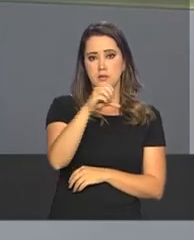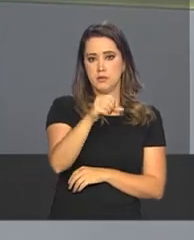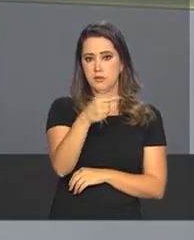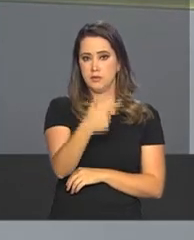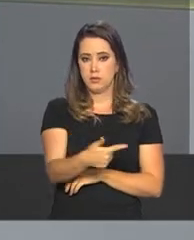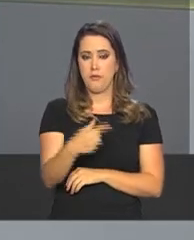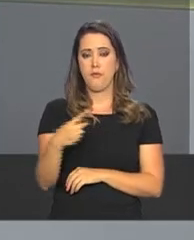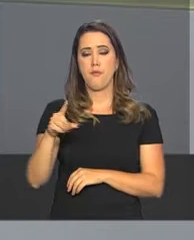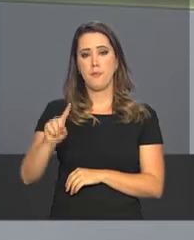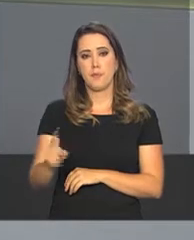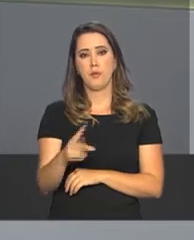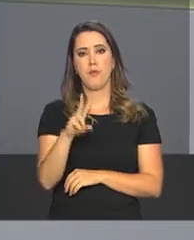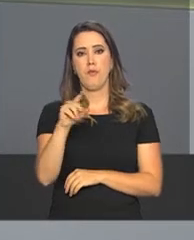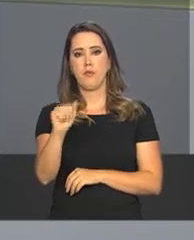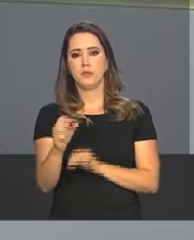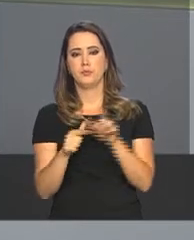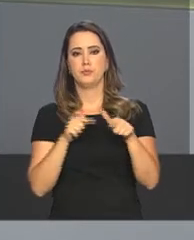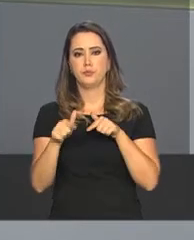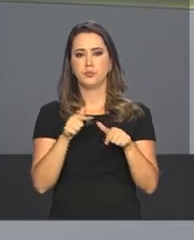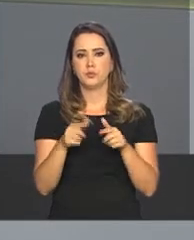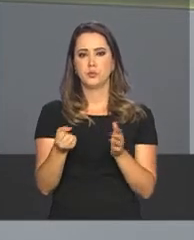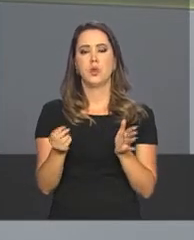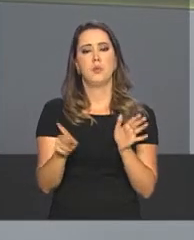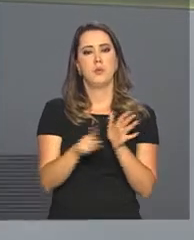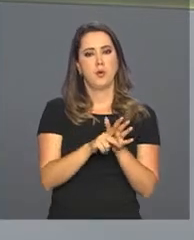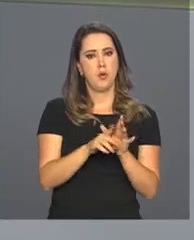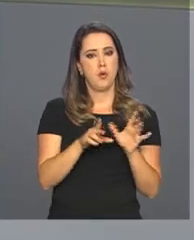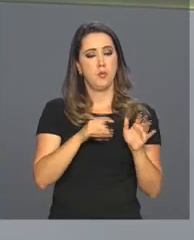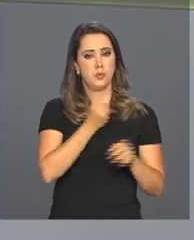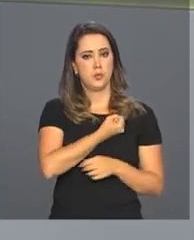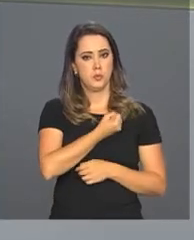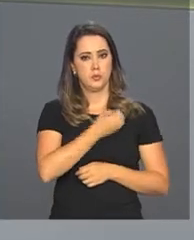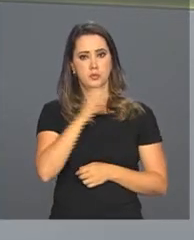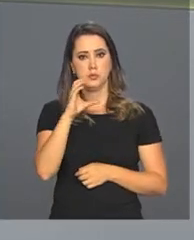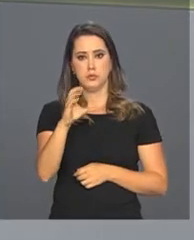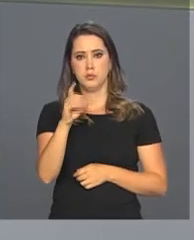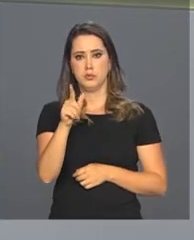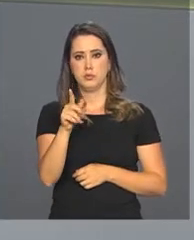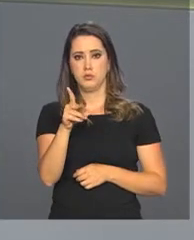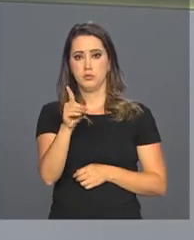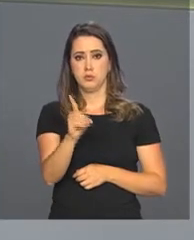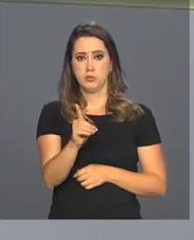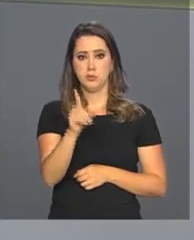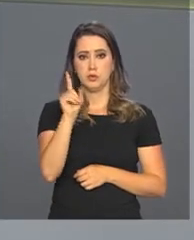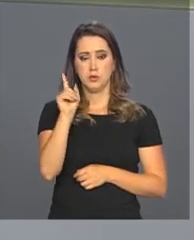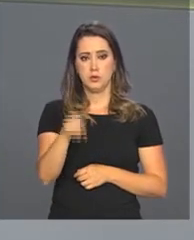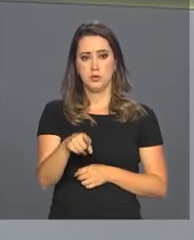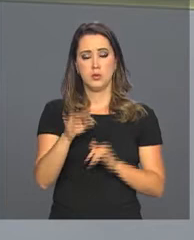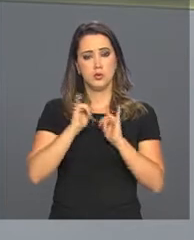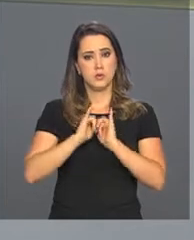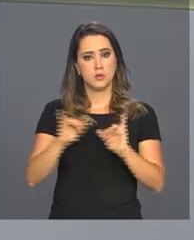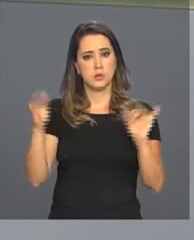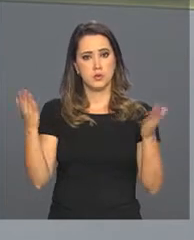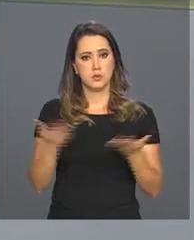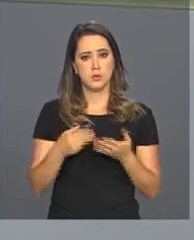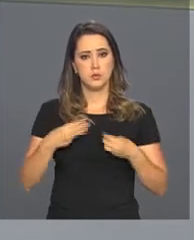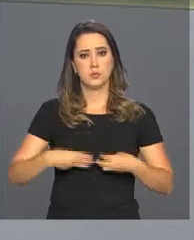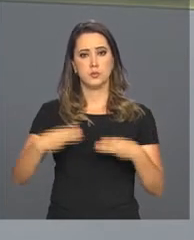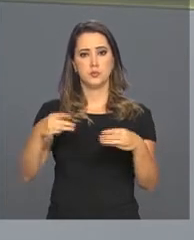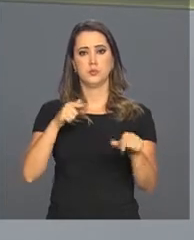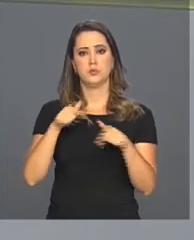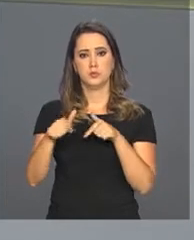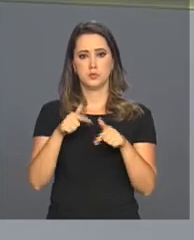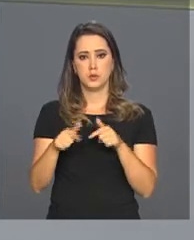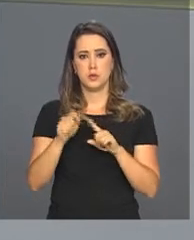novas vagas de trabalho segundo dados do caged o cadastro geral de empregados e desempregados divulgados hoje pelo ministério do trabalho